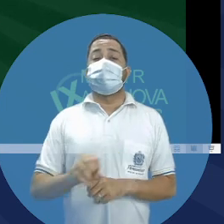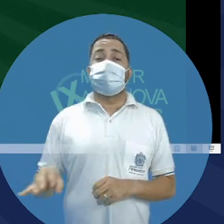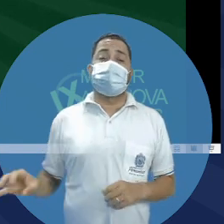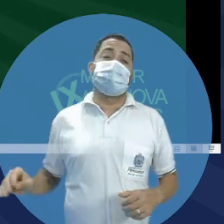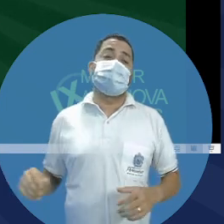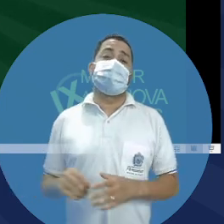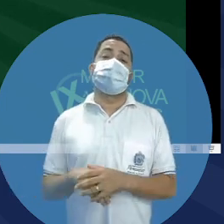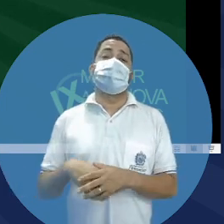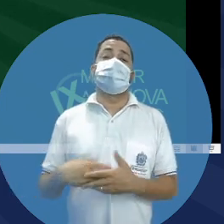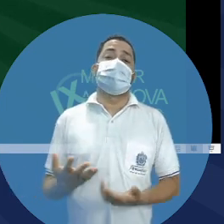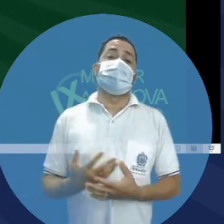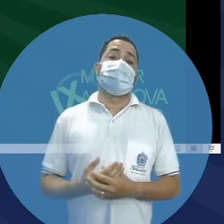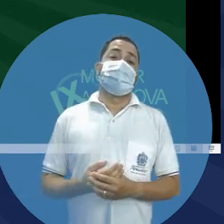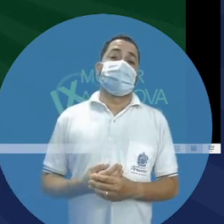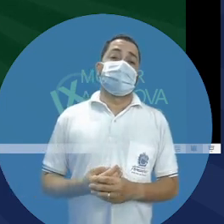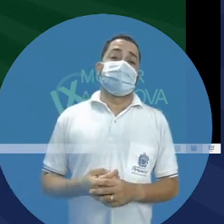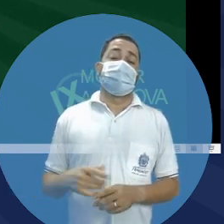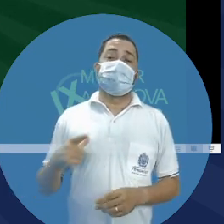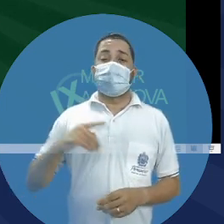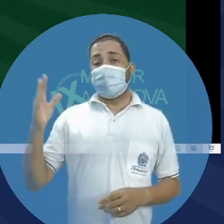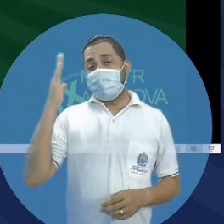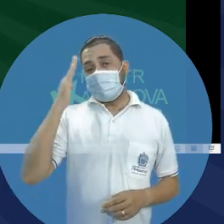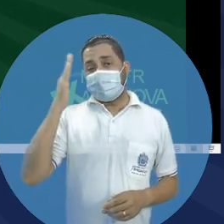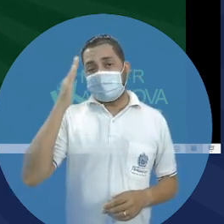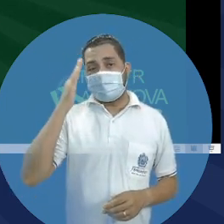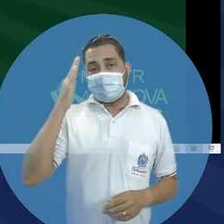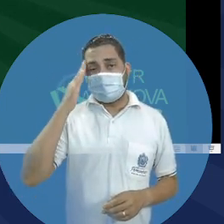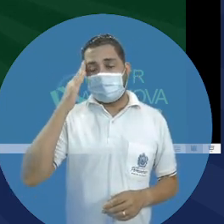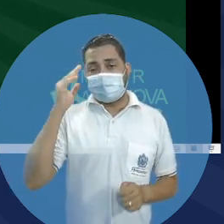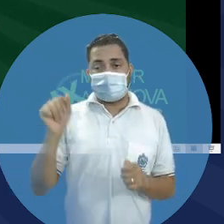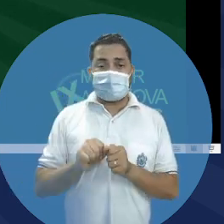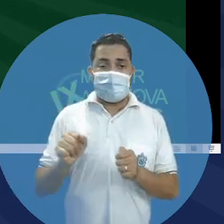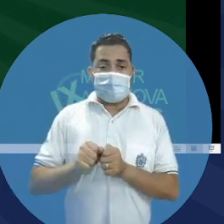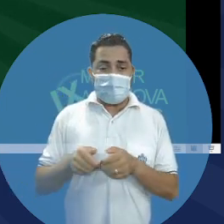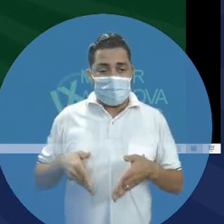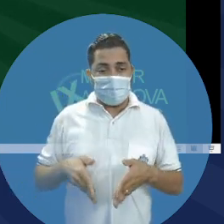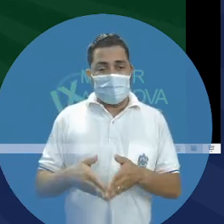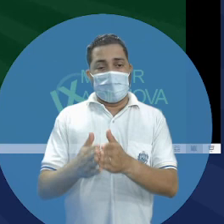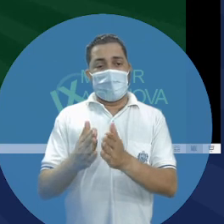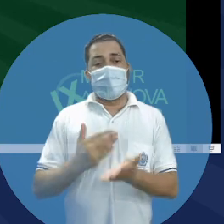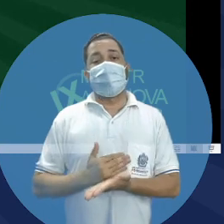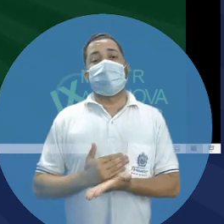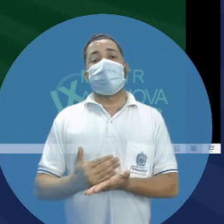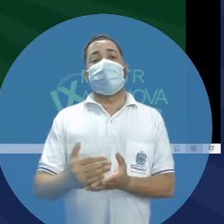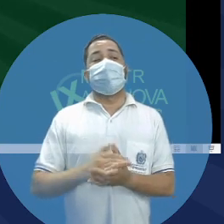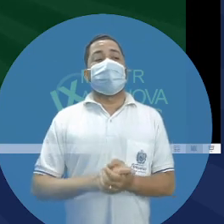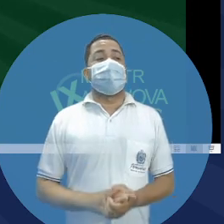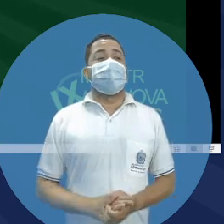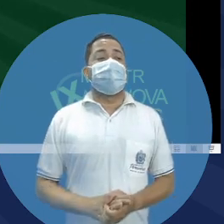mesmas entenderem e construir os seus caminhos a partir desse momento. Pode passar.